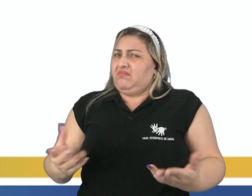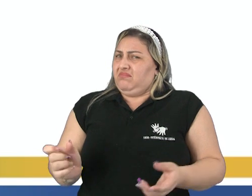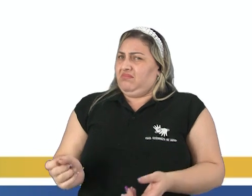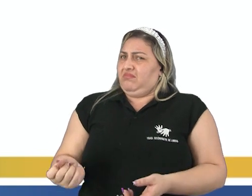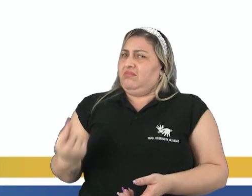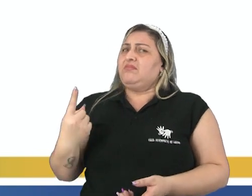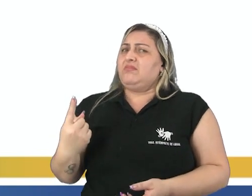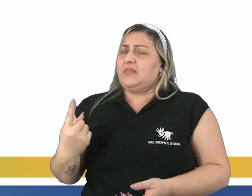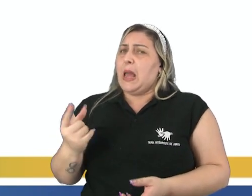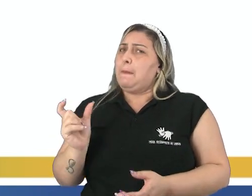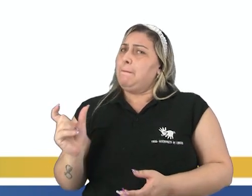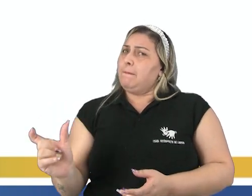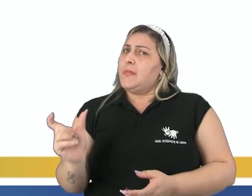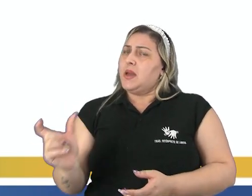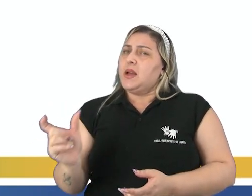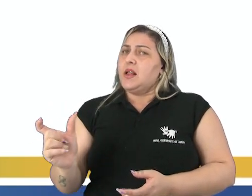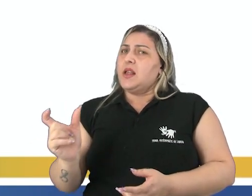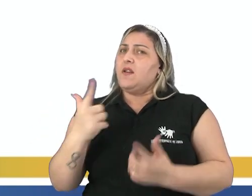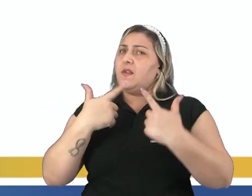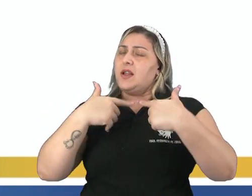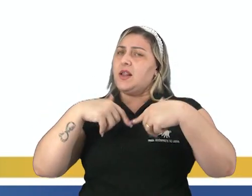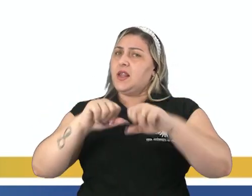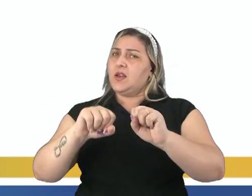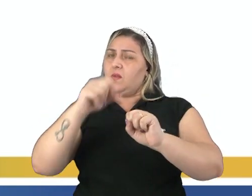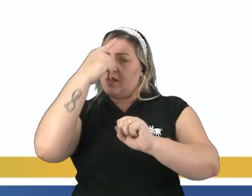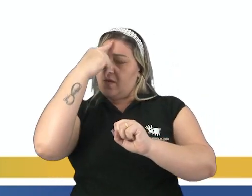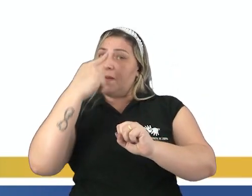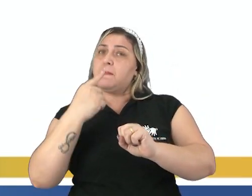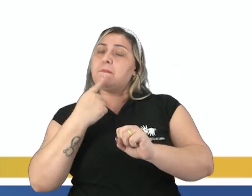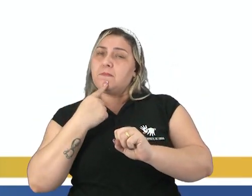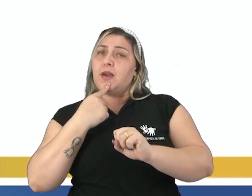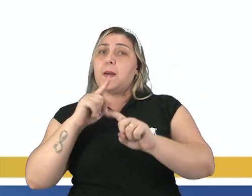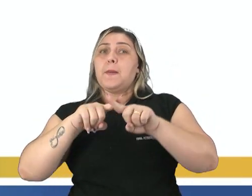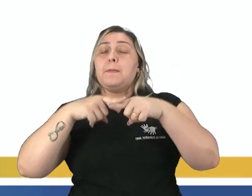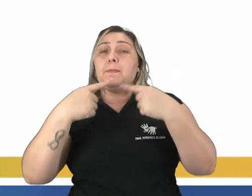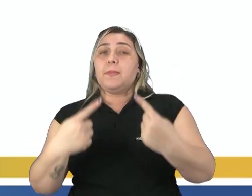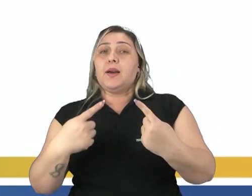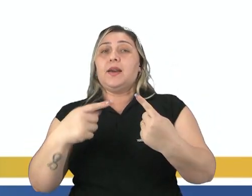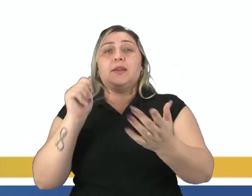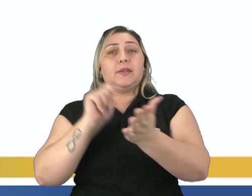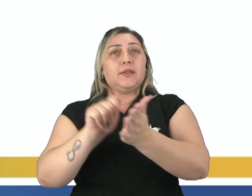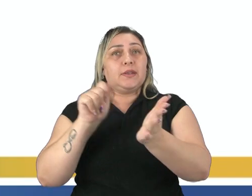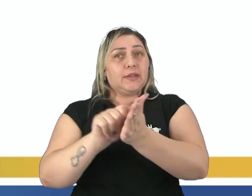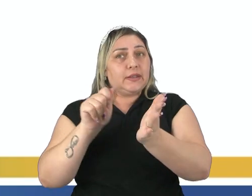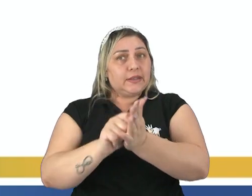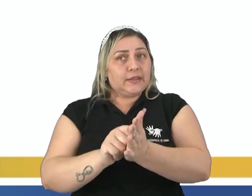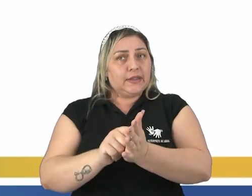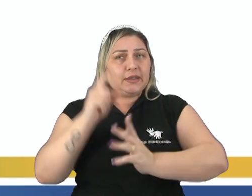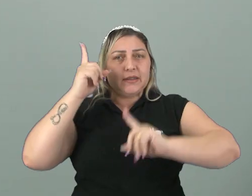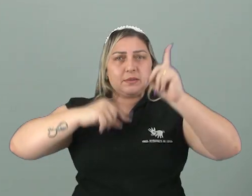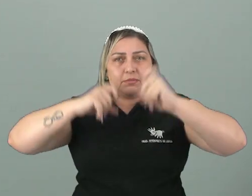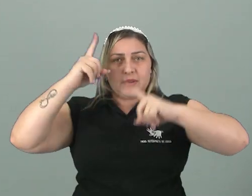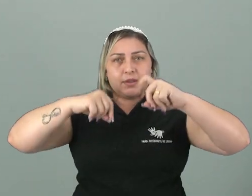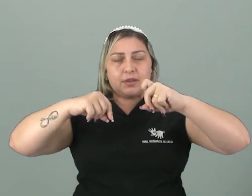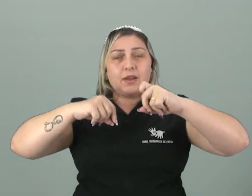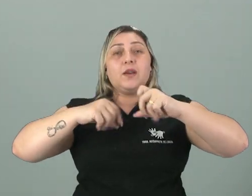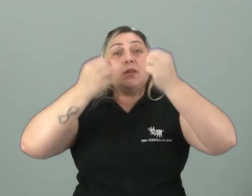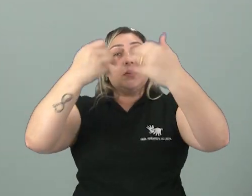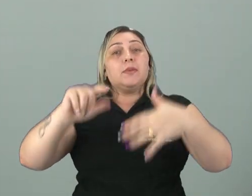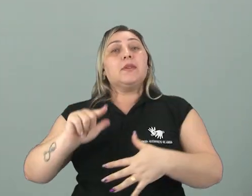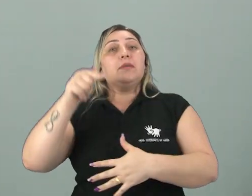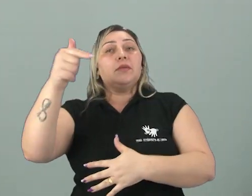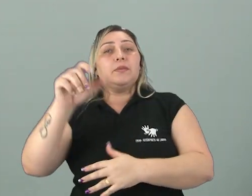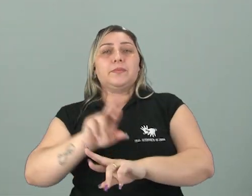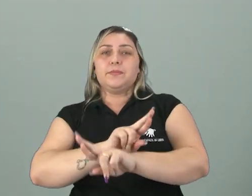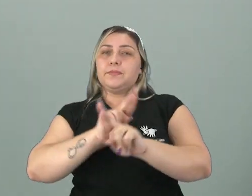estranho. A palavra, a linguagem verbal diz uma coisa, mas a linguagem não verbal, que são as expressões, os